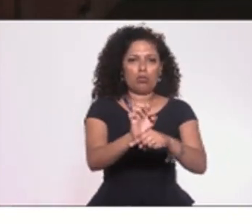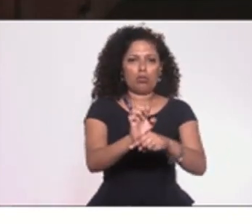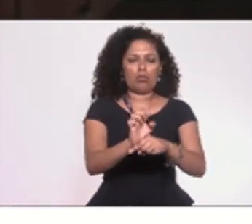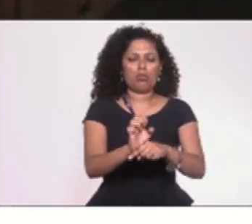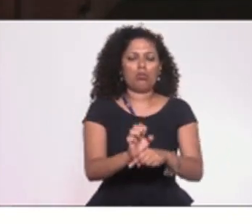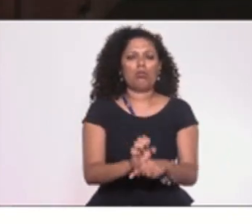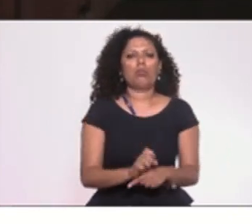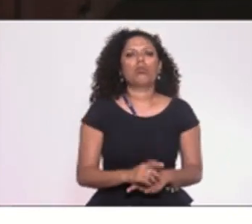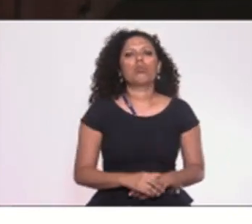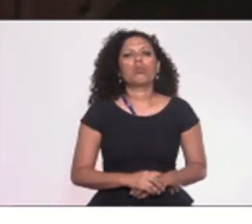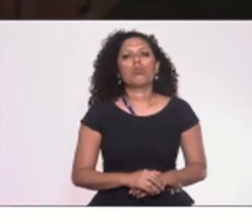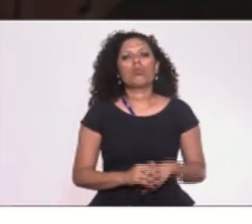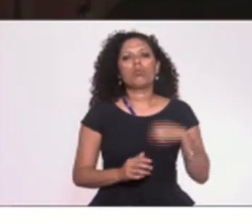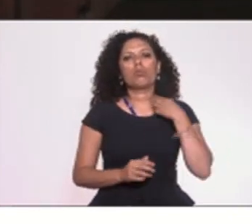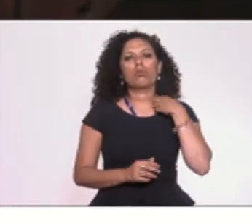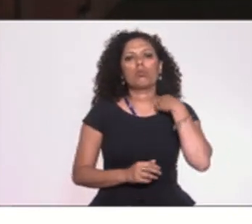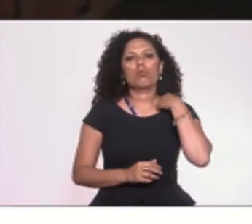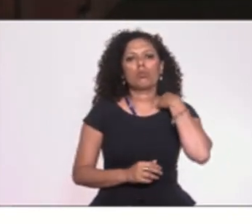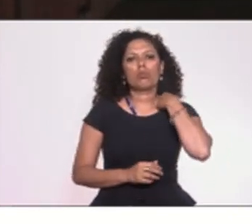diplomados,